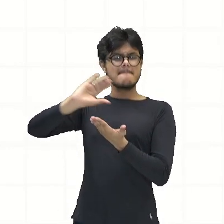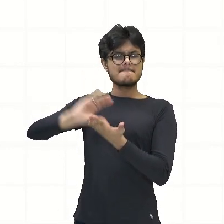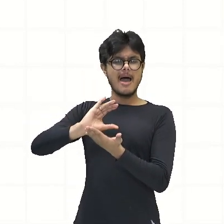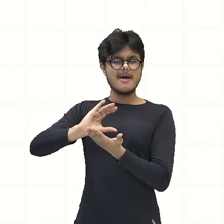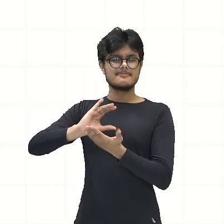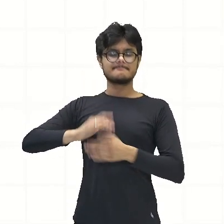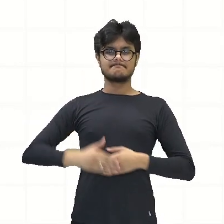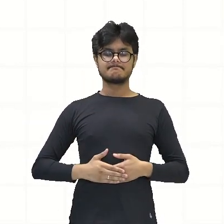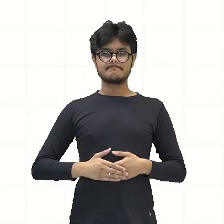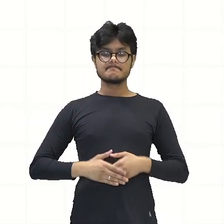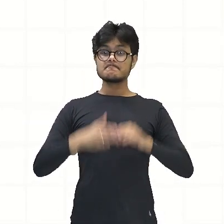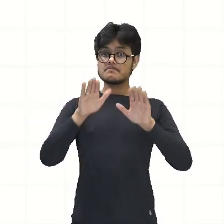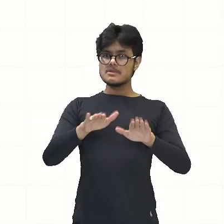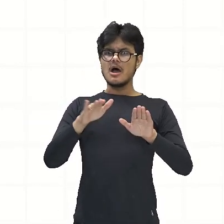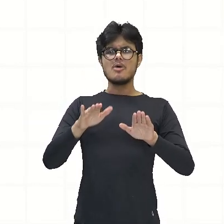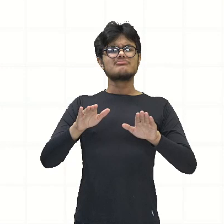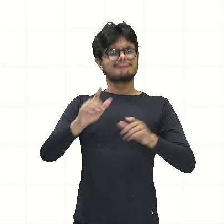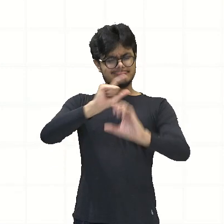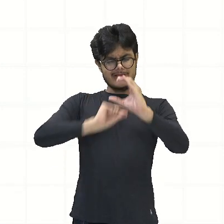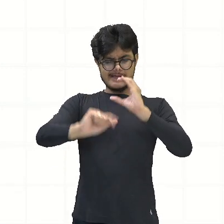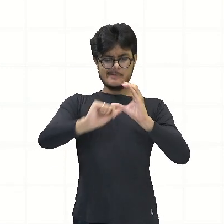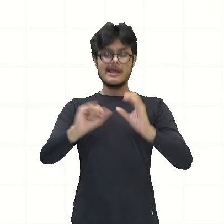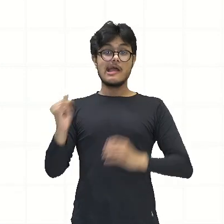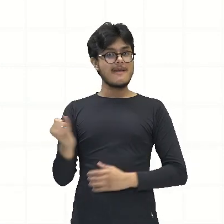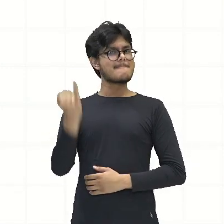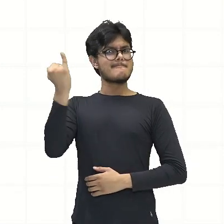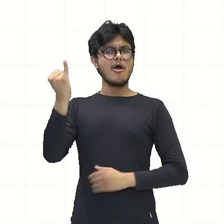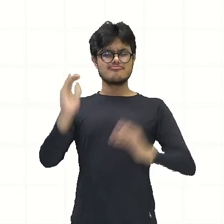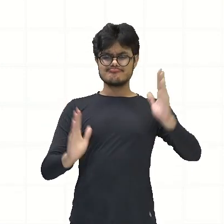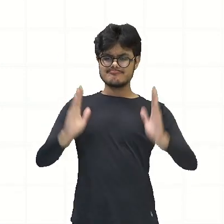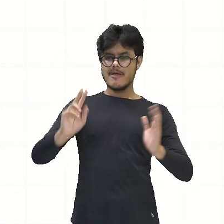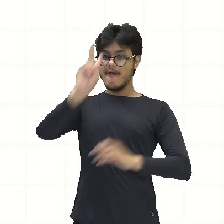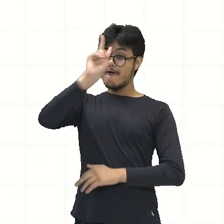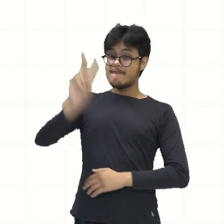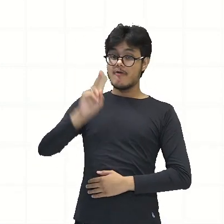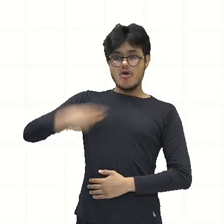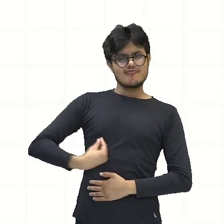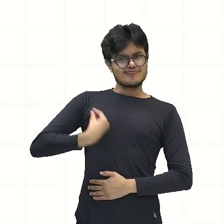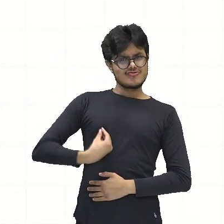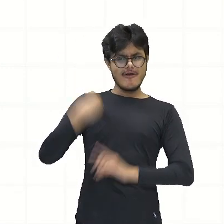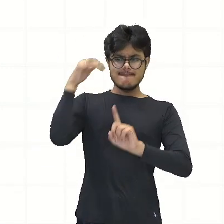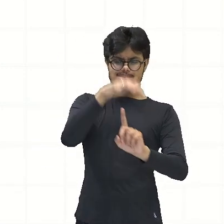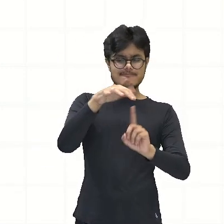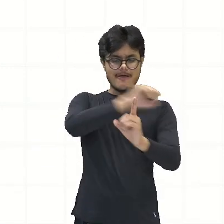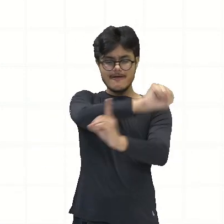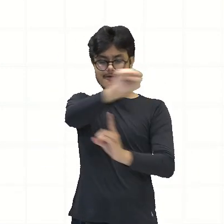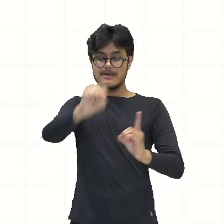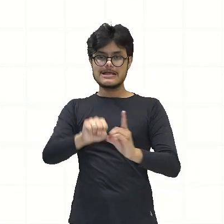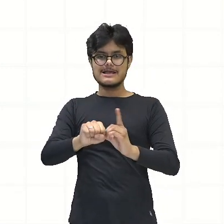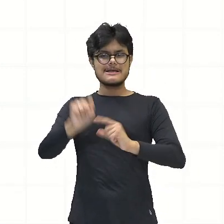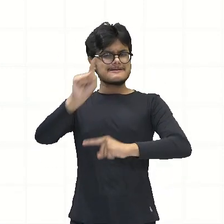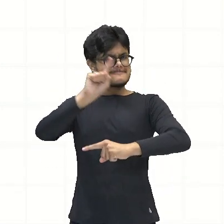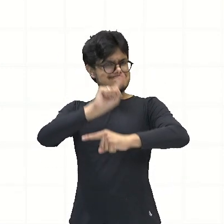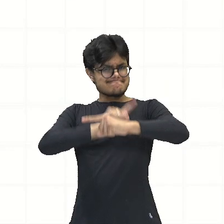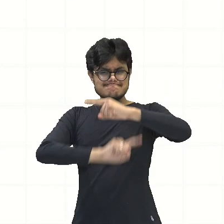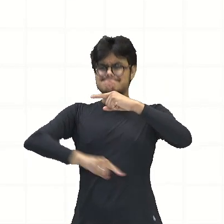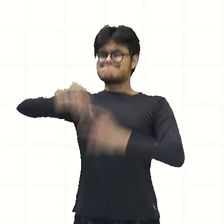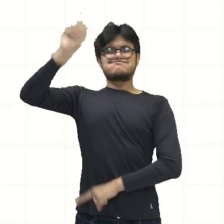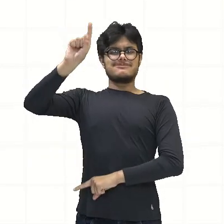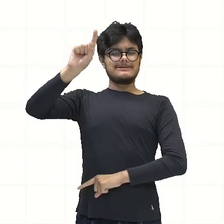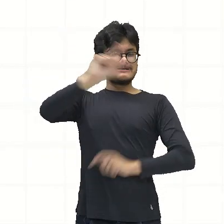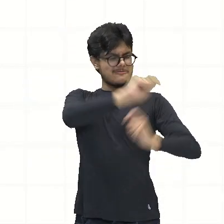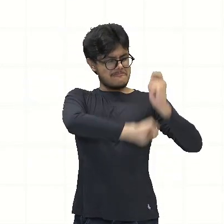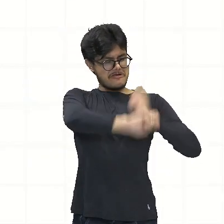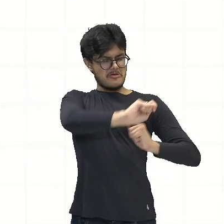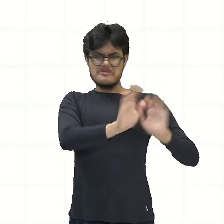razão da sua importância histórica e da sua influência social, ele vai além da esfera econômica, tá? Então,